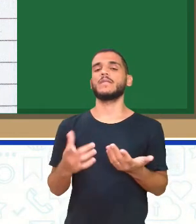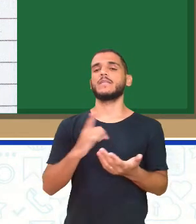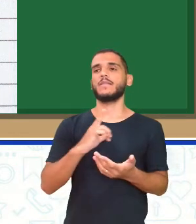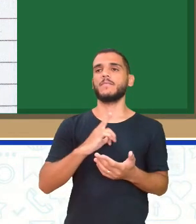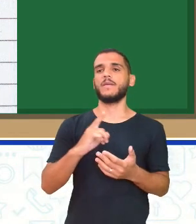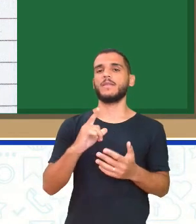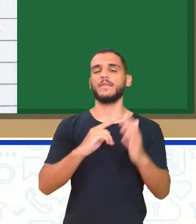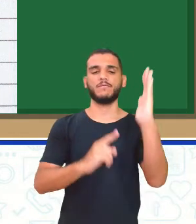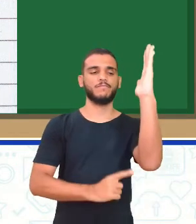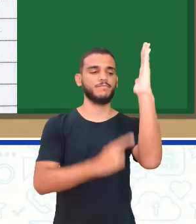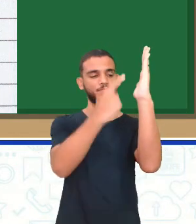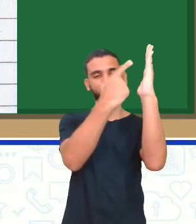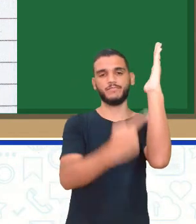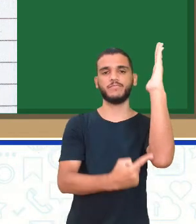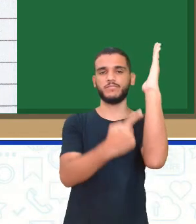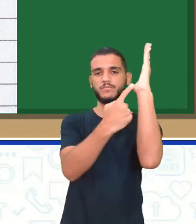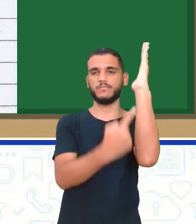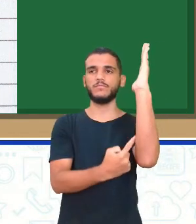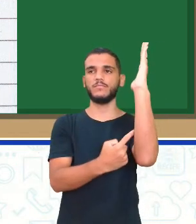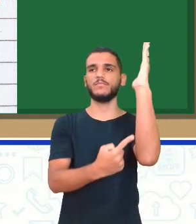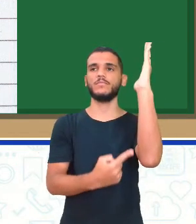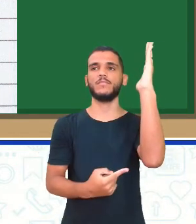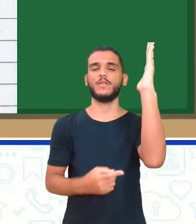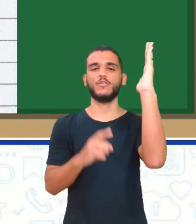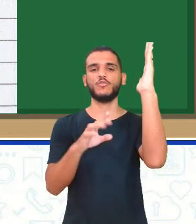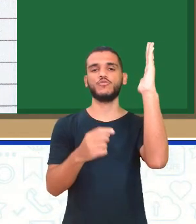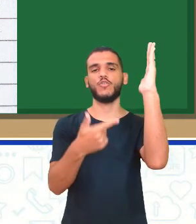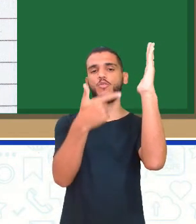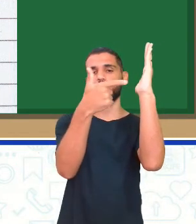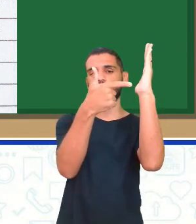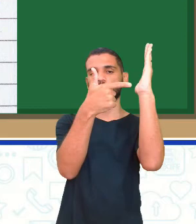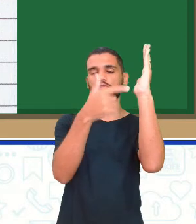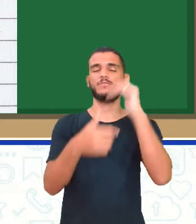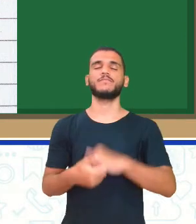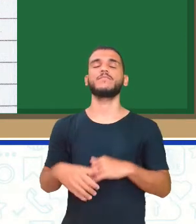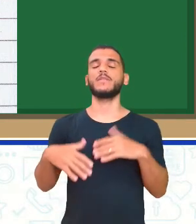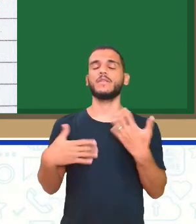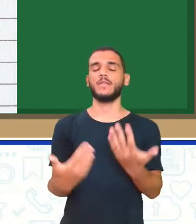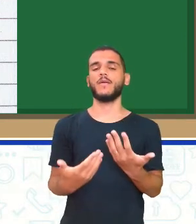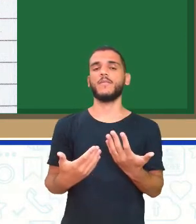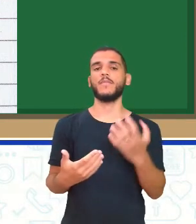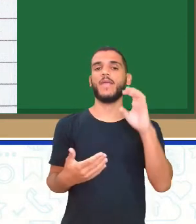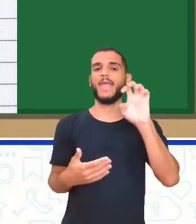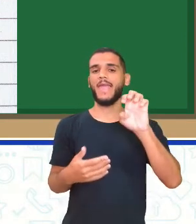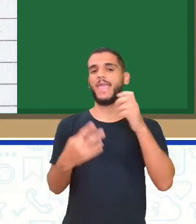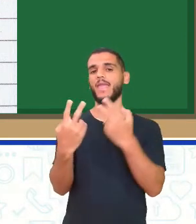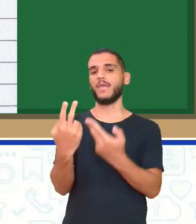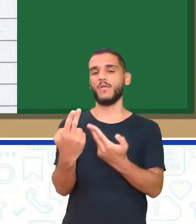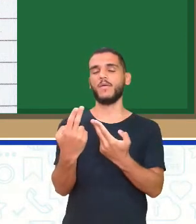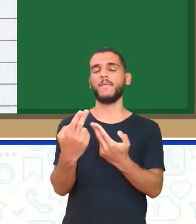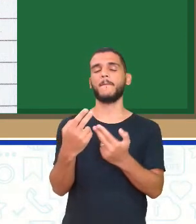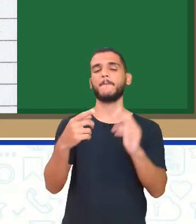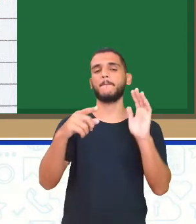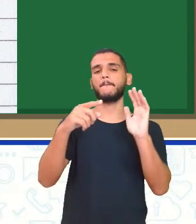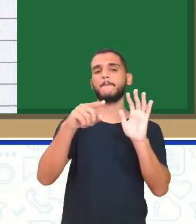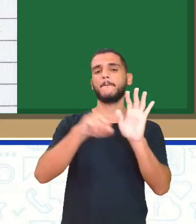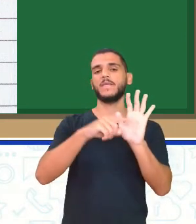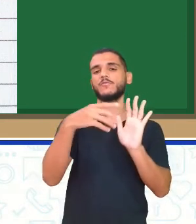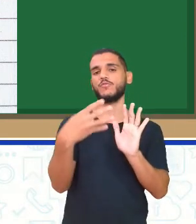o y, a vertical, eu andei quanto? 1, 2. Então, o meu E é menos 4, 2.